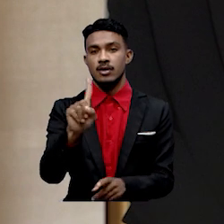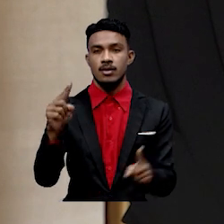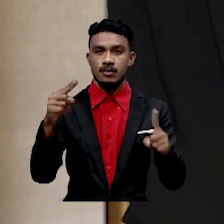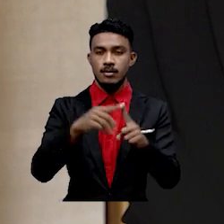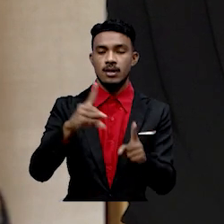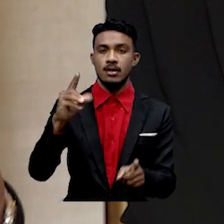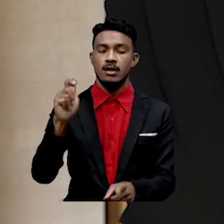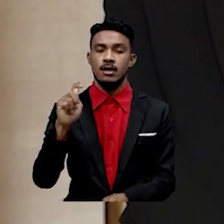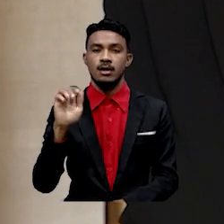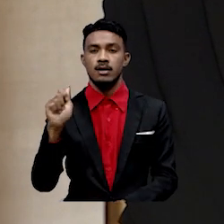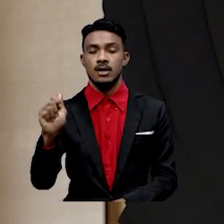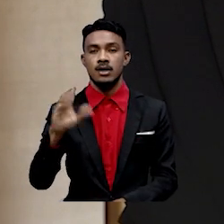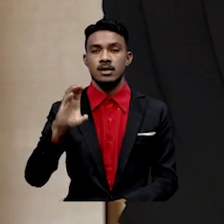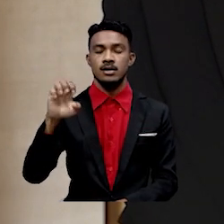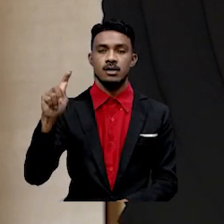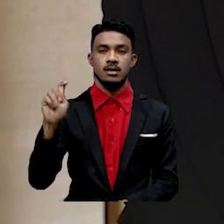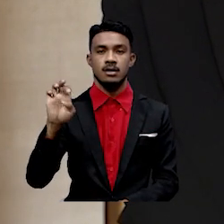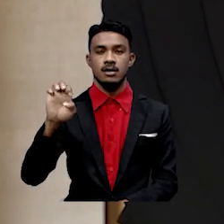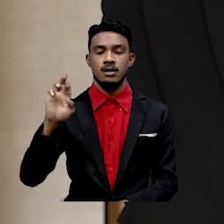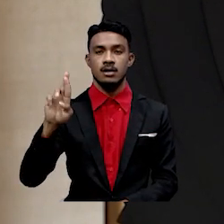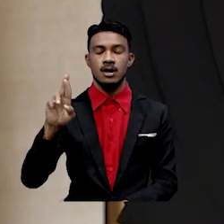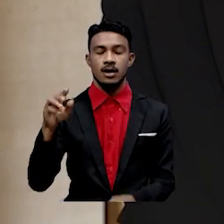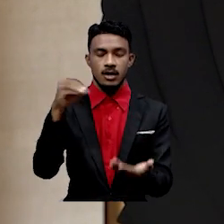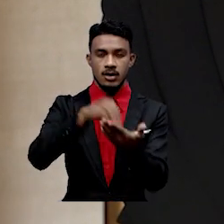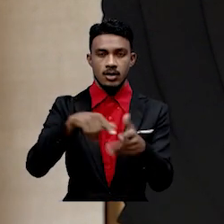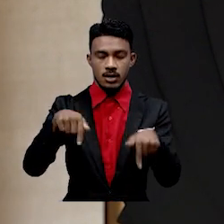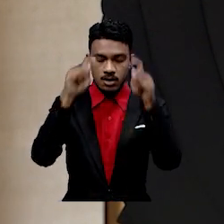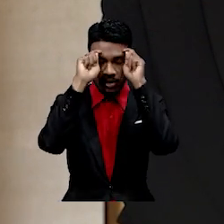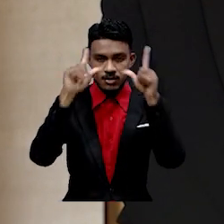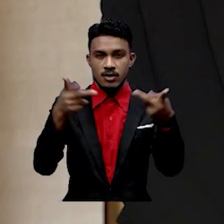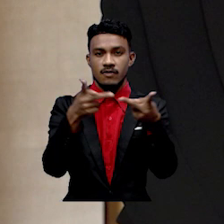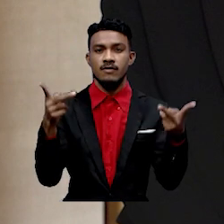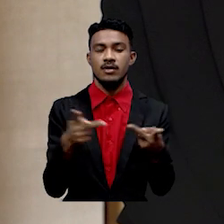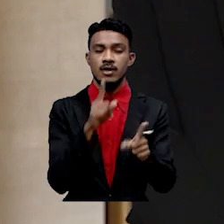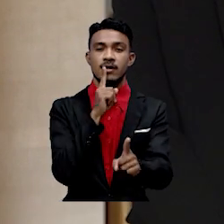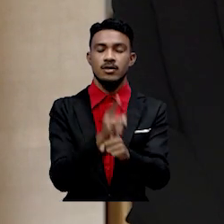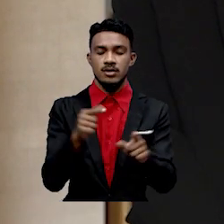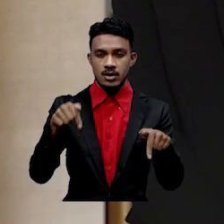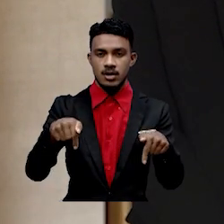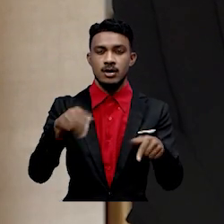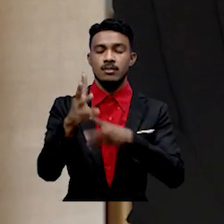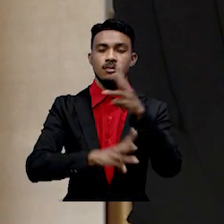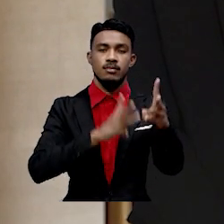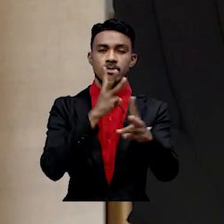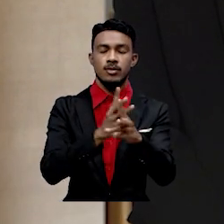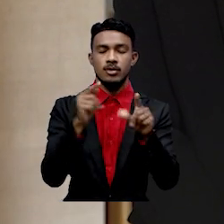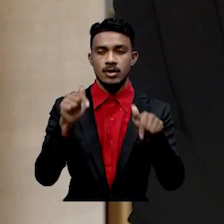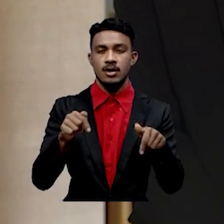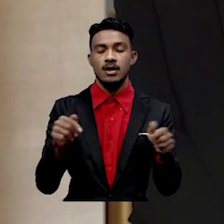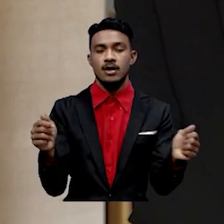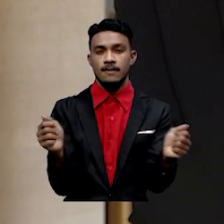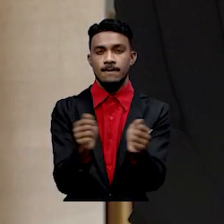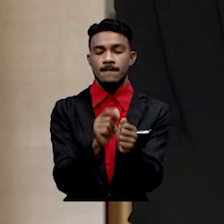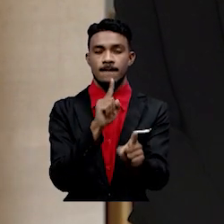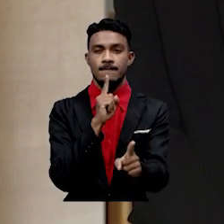center, né, sei tal Timor ia fatin lolos ia mulir ne